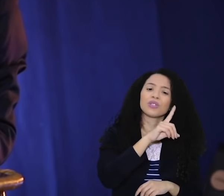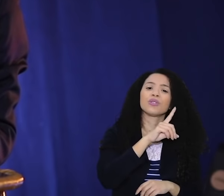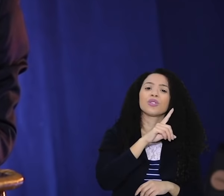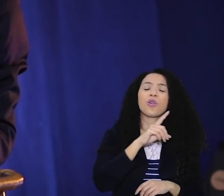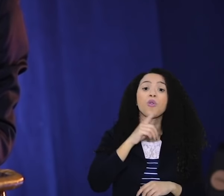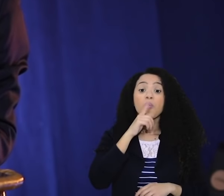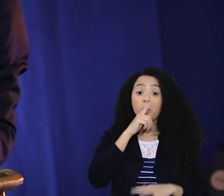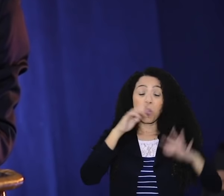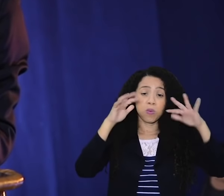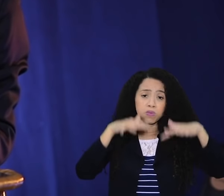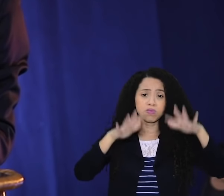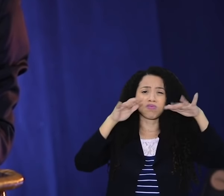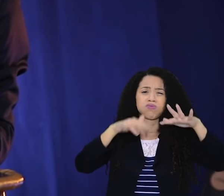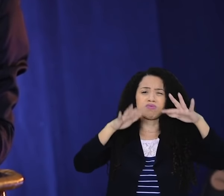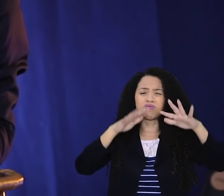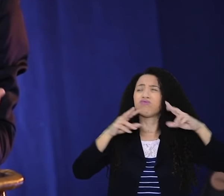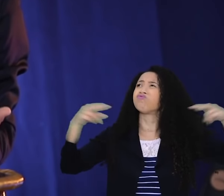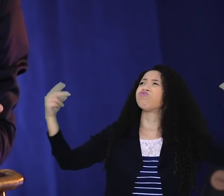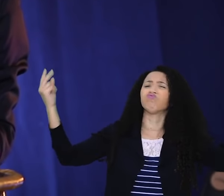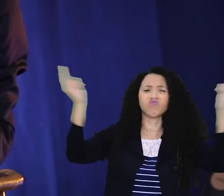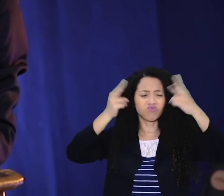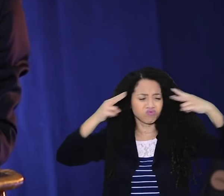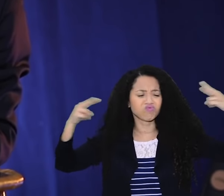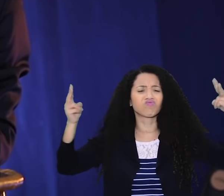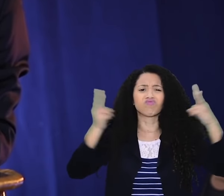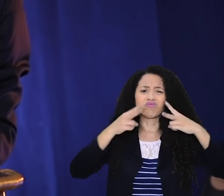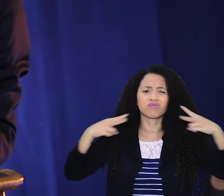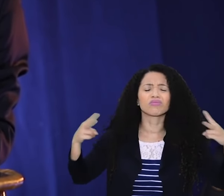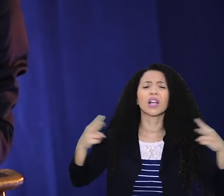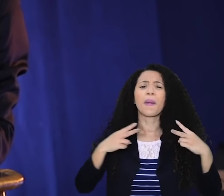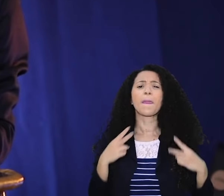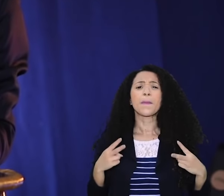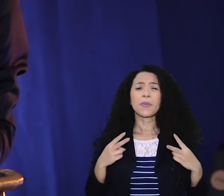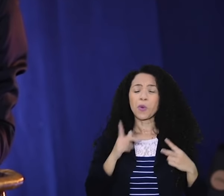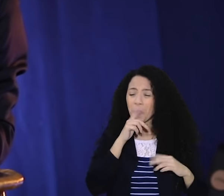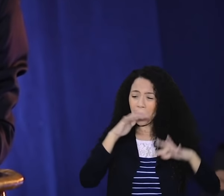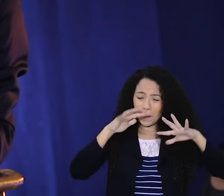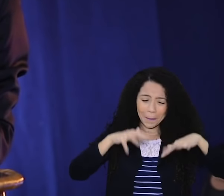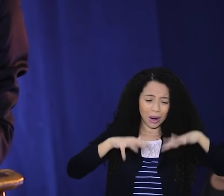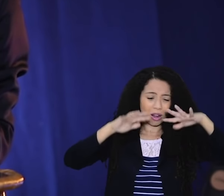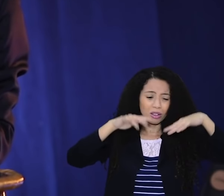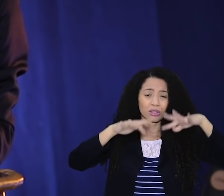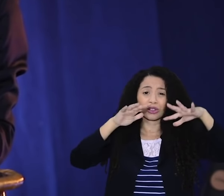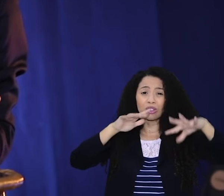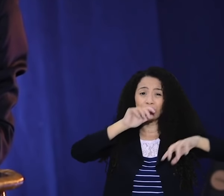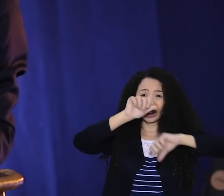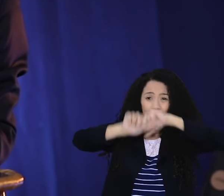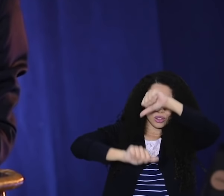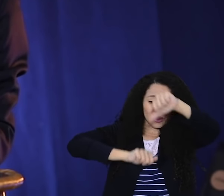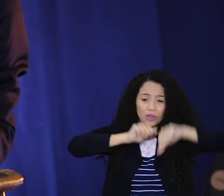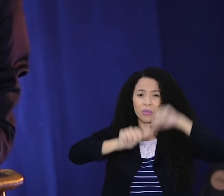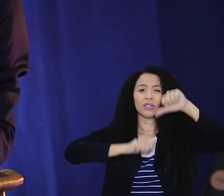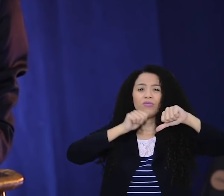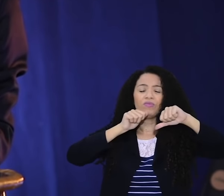situação, o mar começou a ser agitado pela força do vento, começou a empolar-se, a virar uma